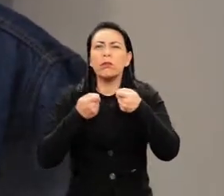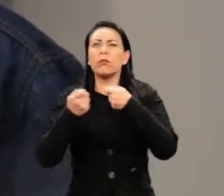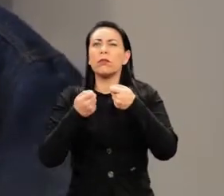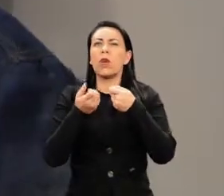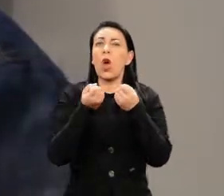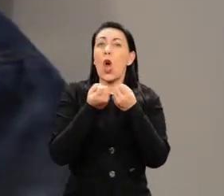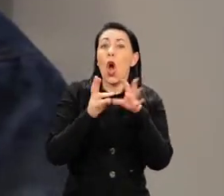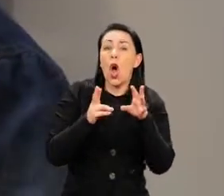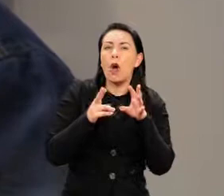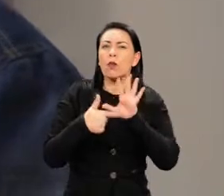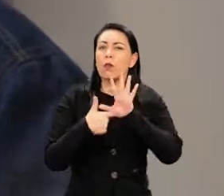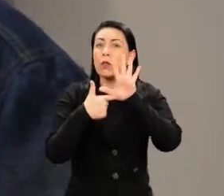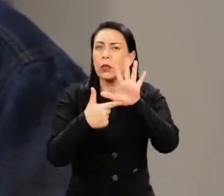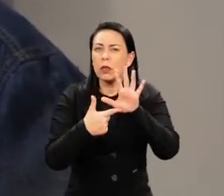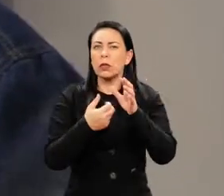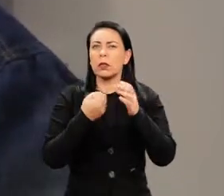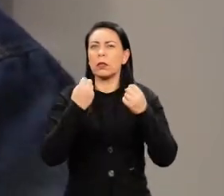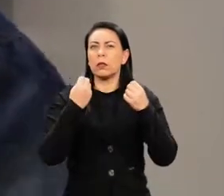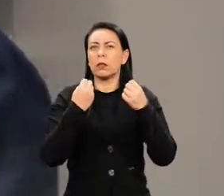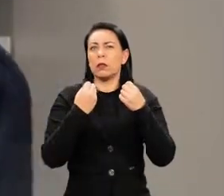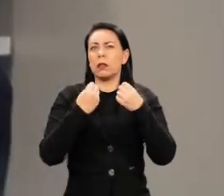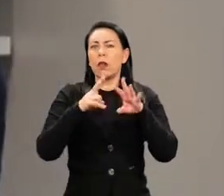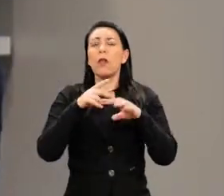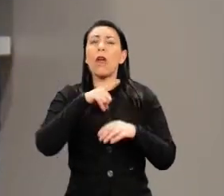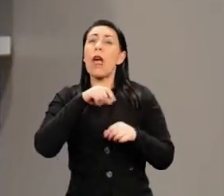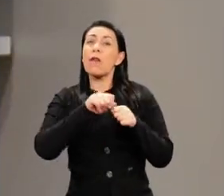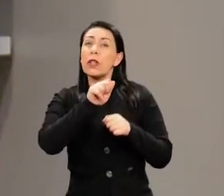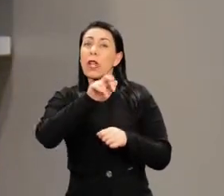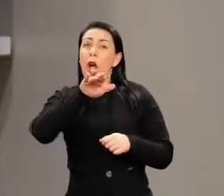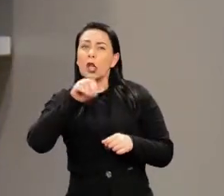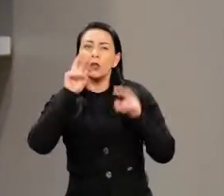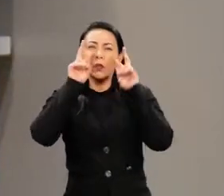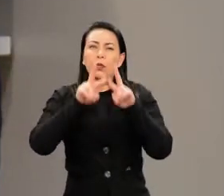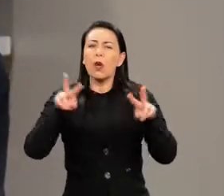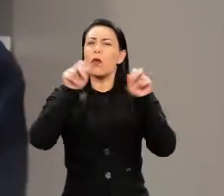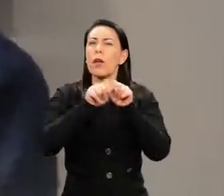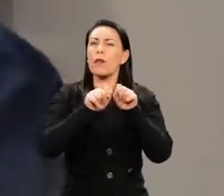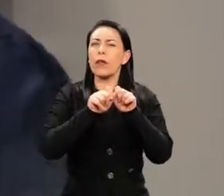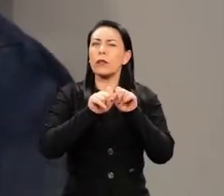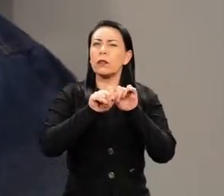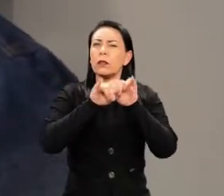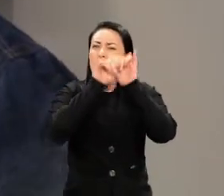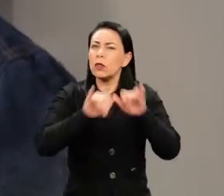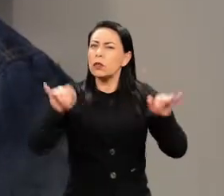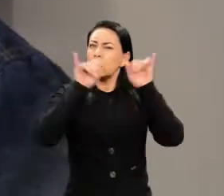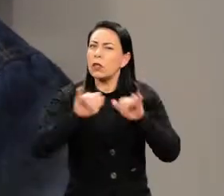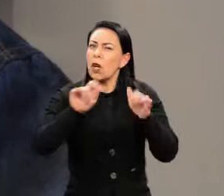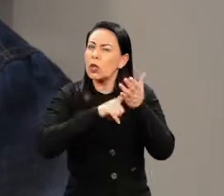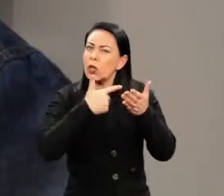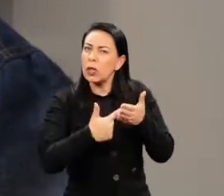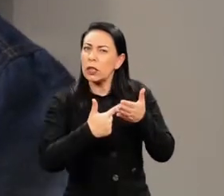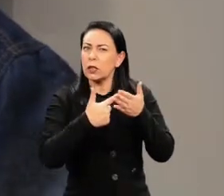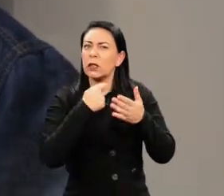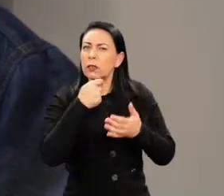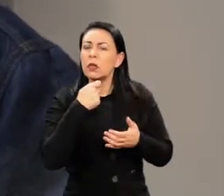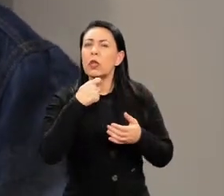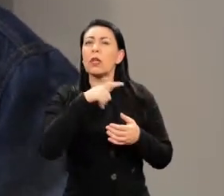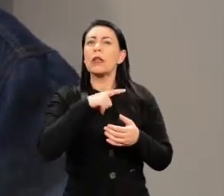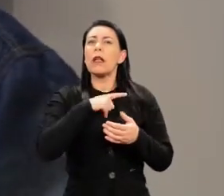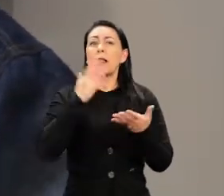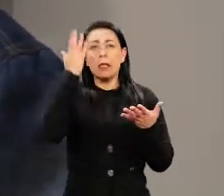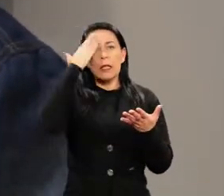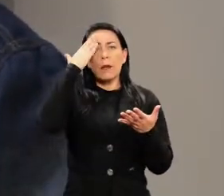causa tão quem faz é a audiovisual e sobretudo quem faz jornalismo tem constantemente essa relação de saber se